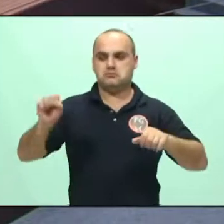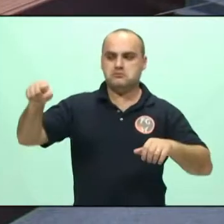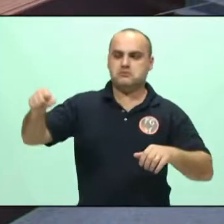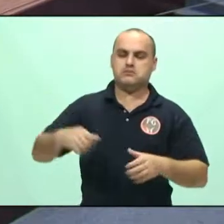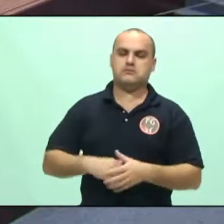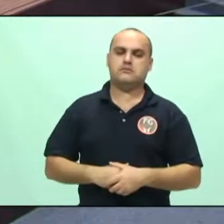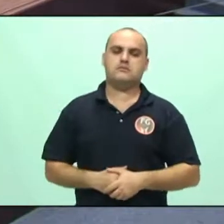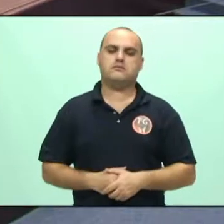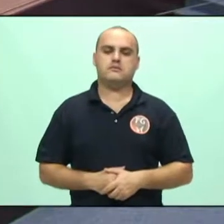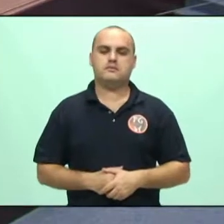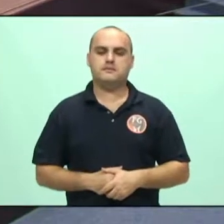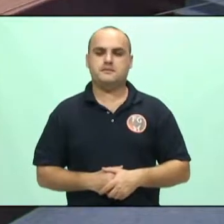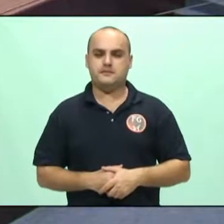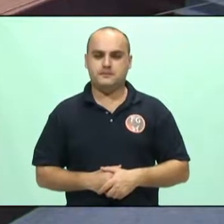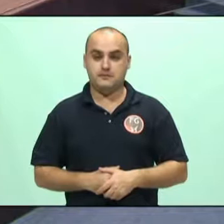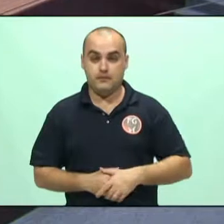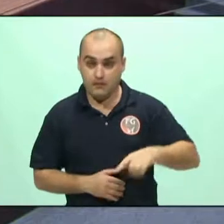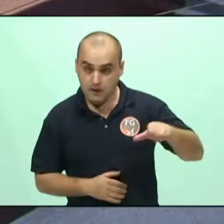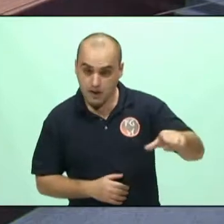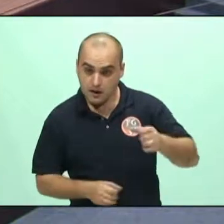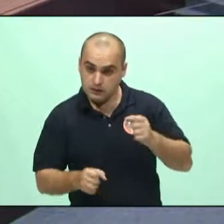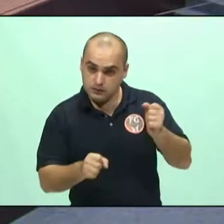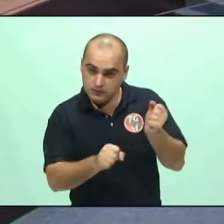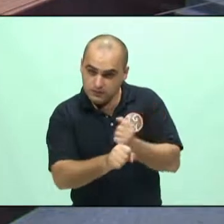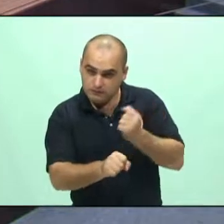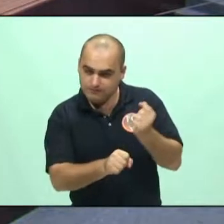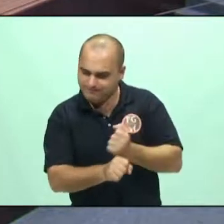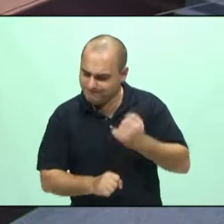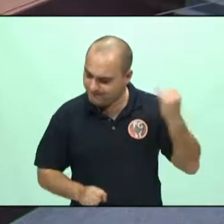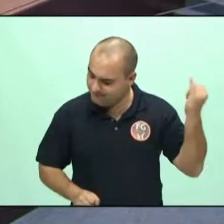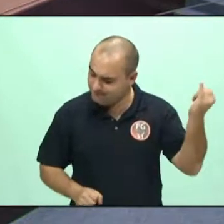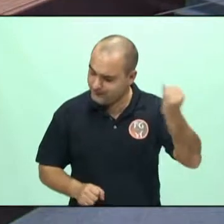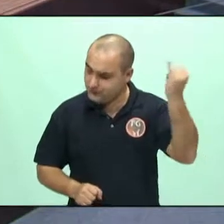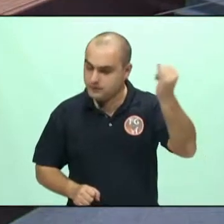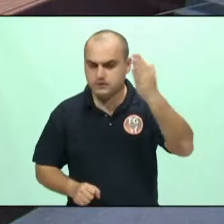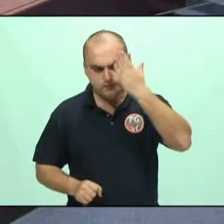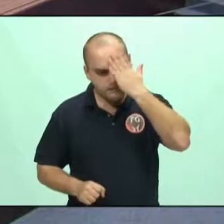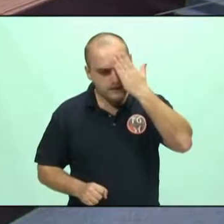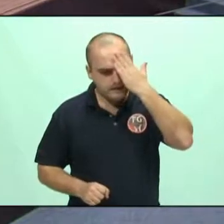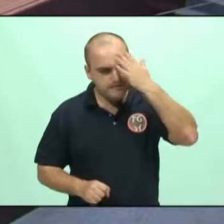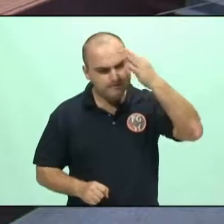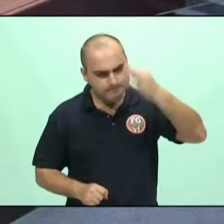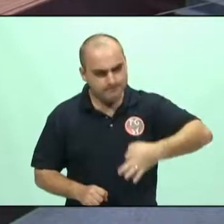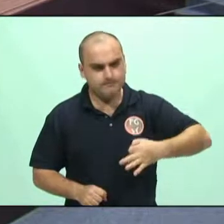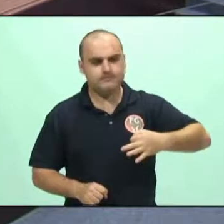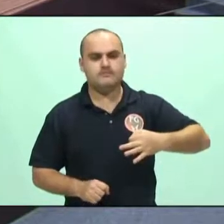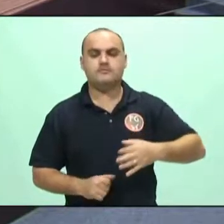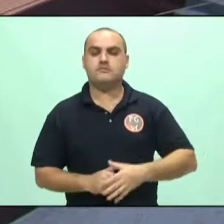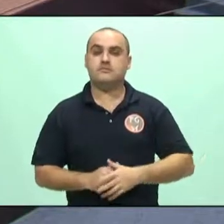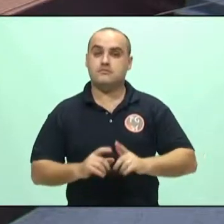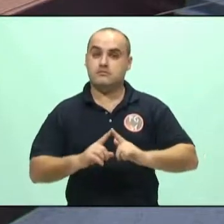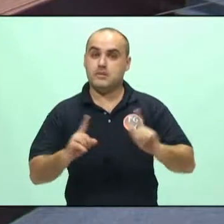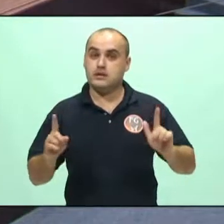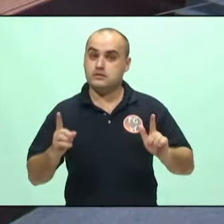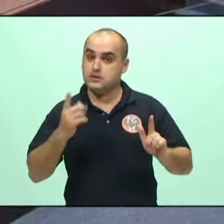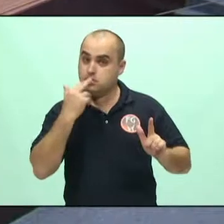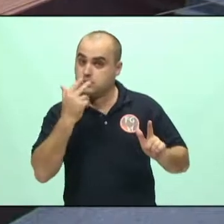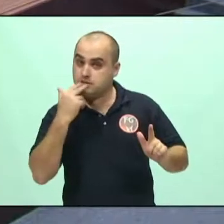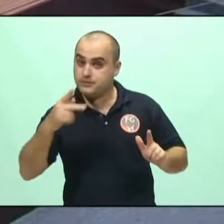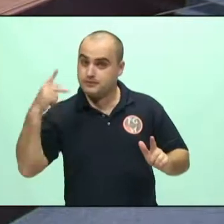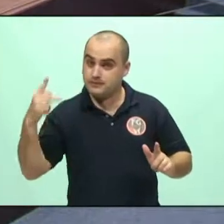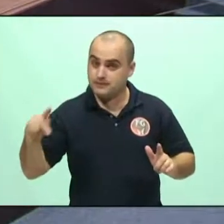essa obra ela é de suma importância que a cidade a gente sabe não tem dúvida é muito importante mas o jeito que ela tá